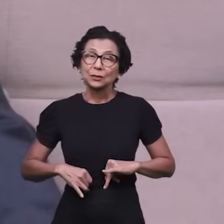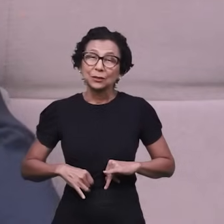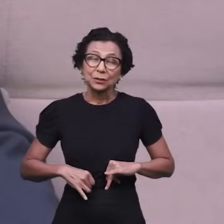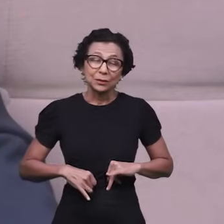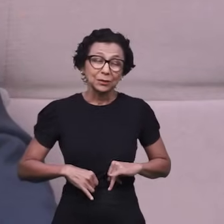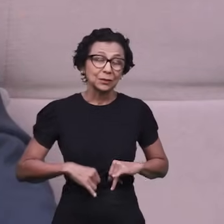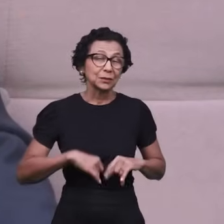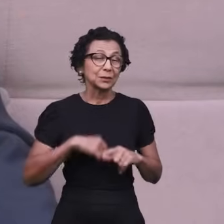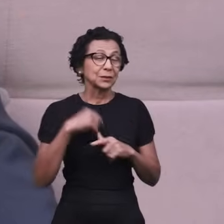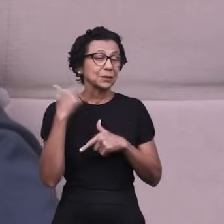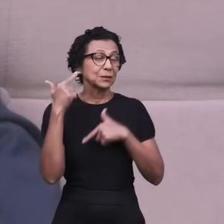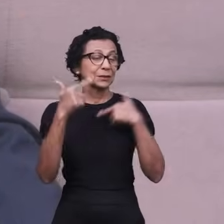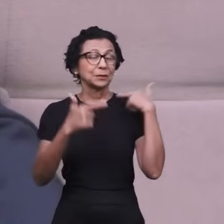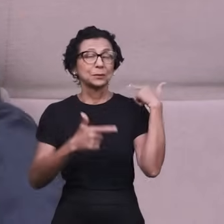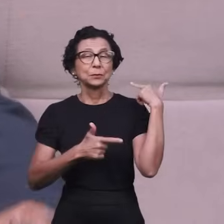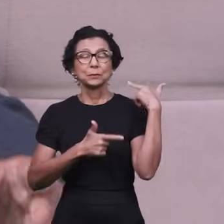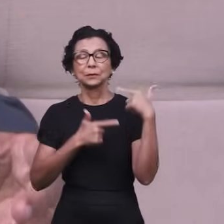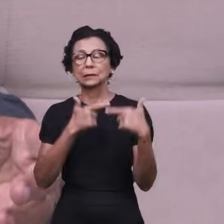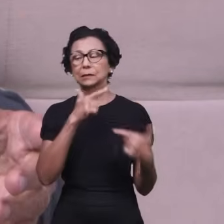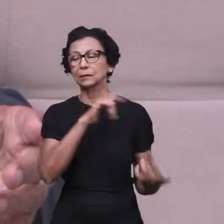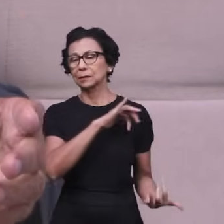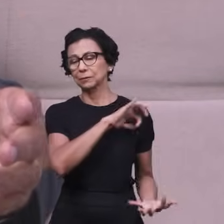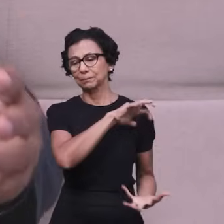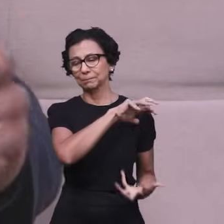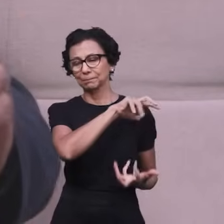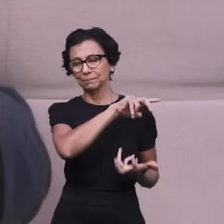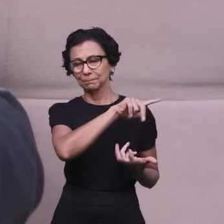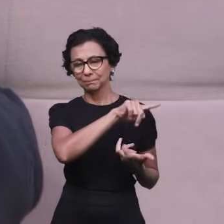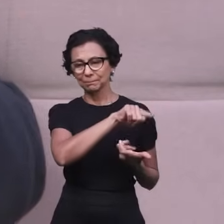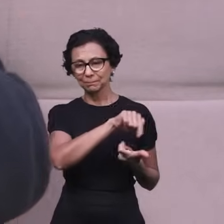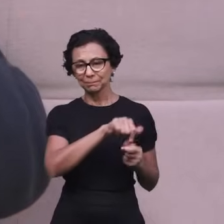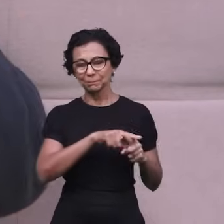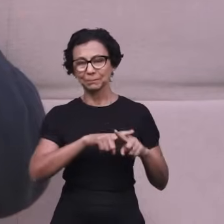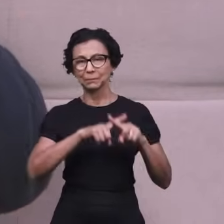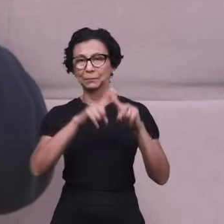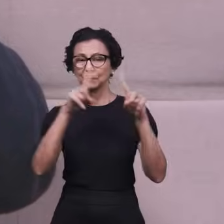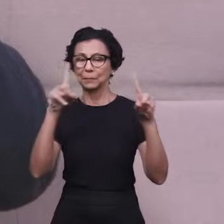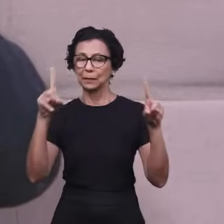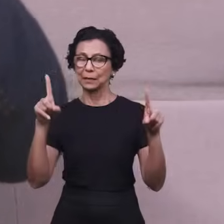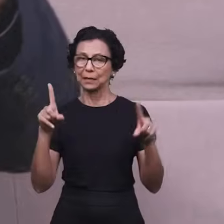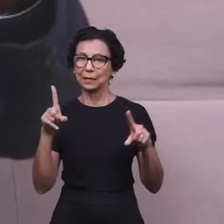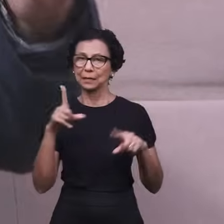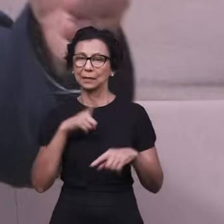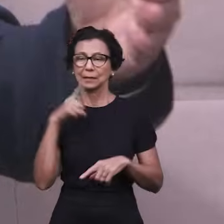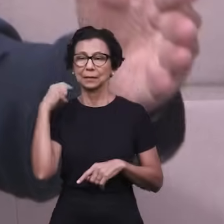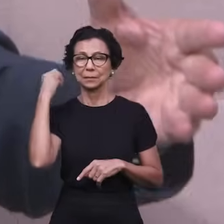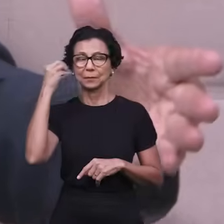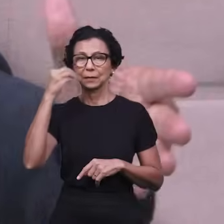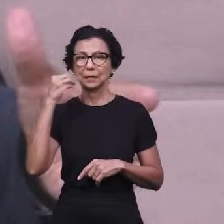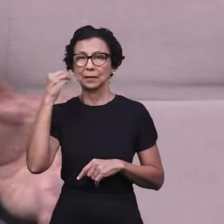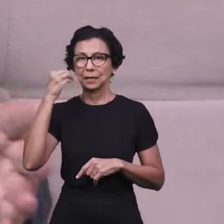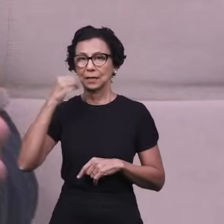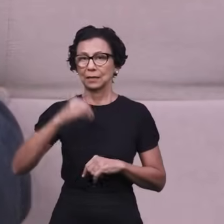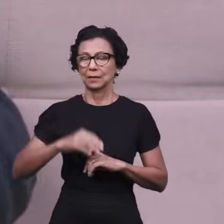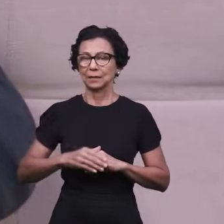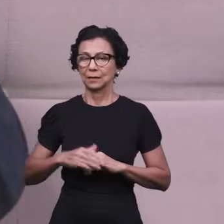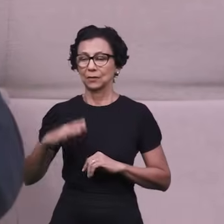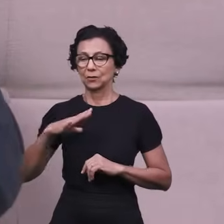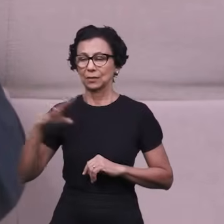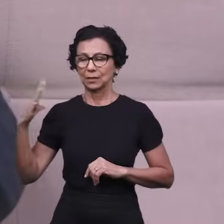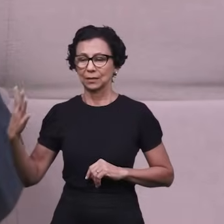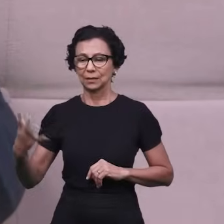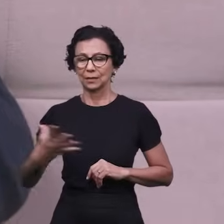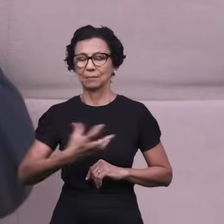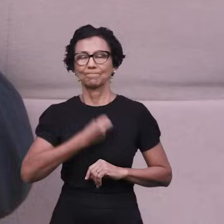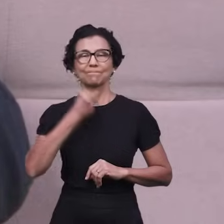ela passa pelas lutas do deserto, mas ela tem a experiência da salvação,